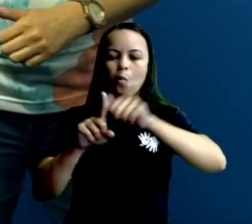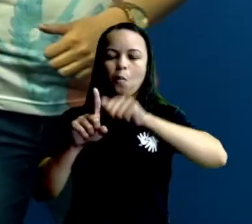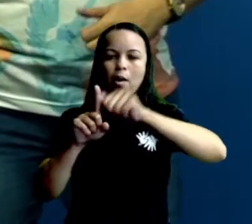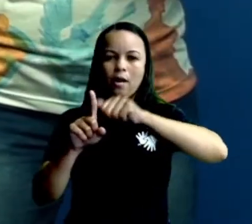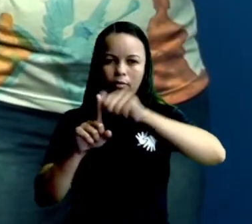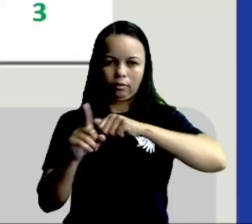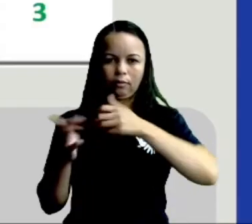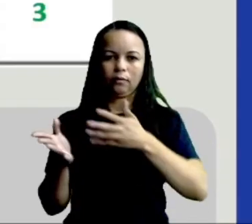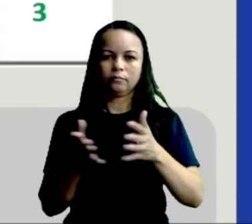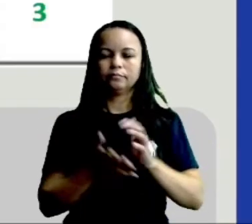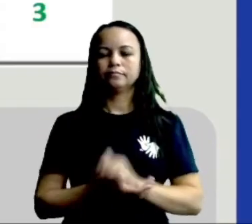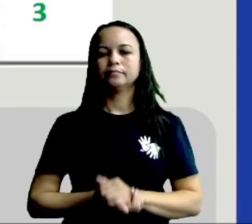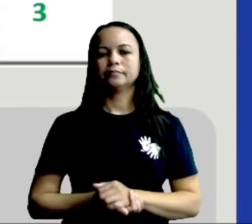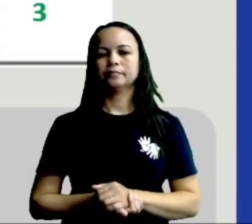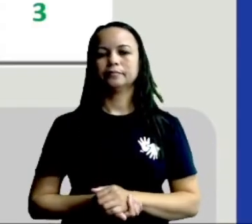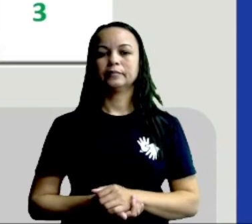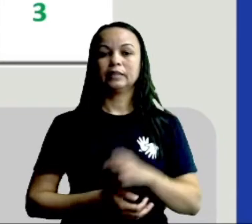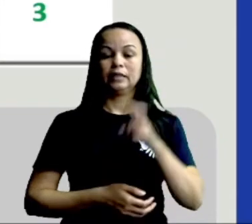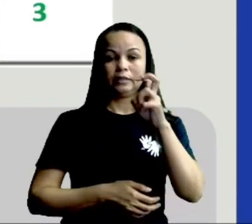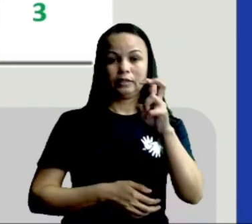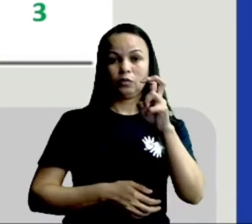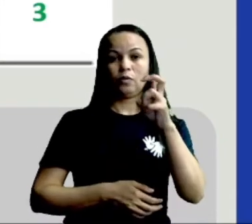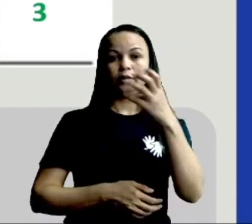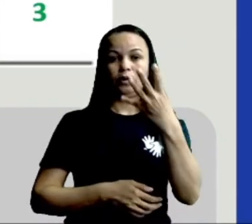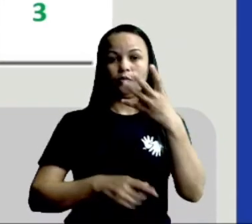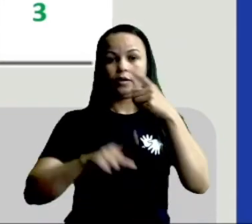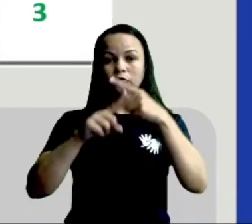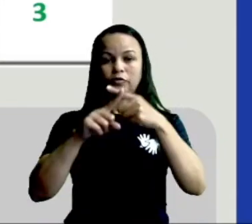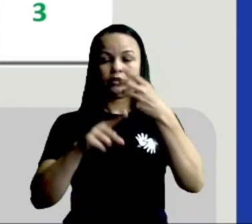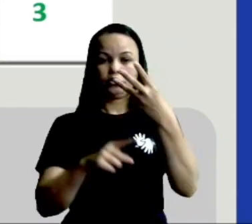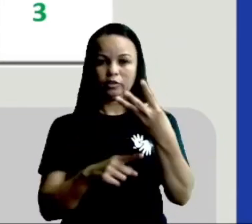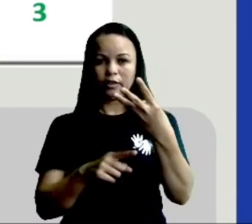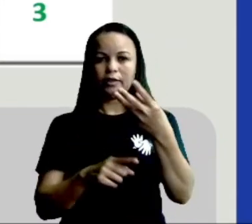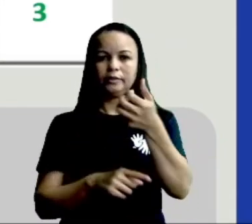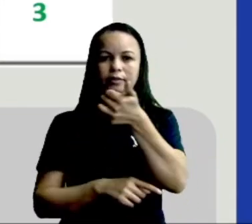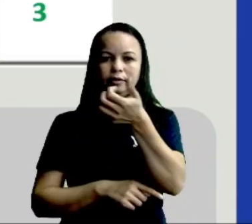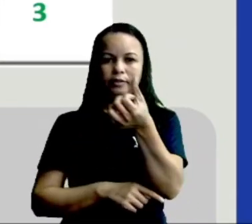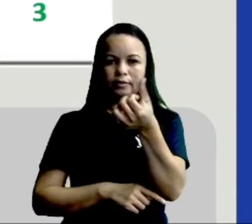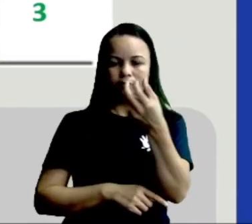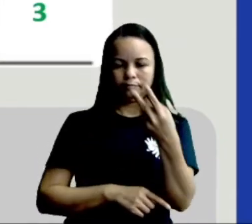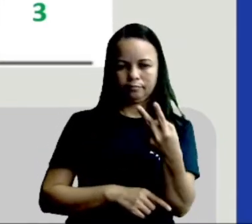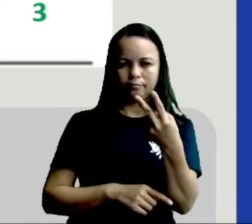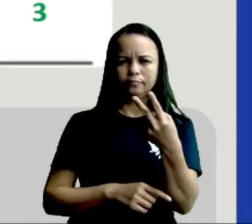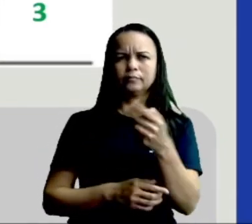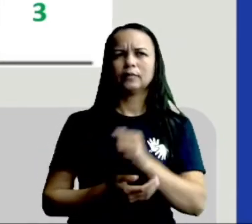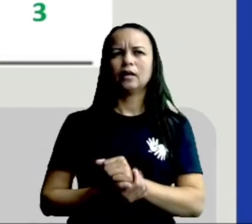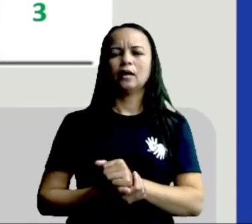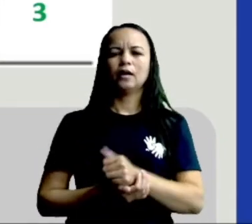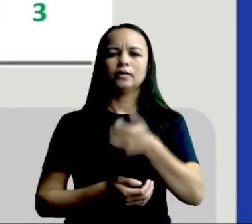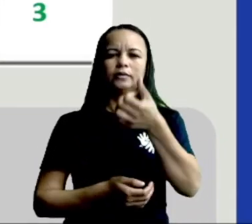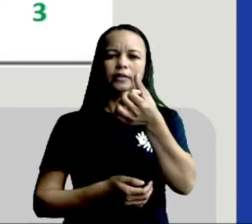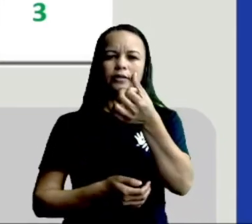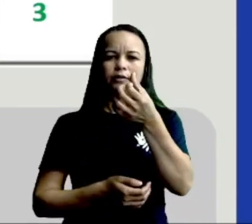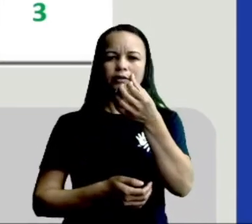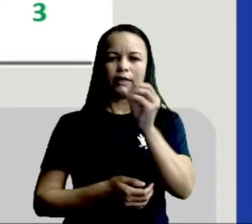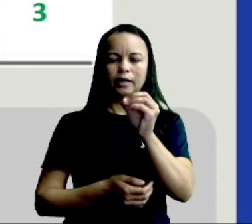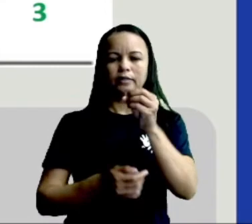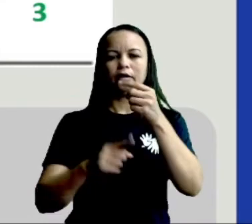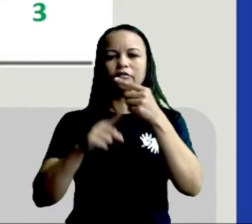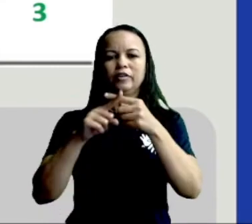Beleza? Então vamos lá. 54 vezes 3, 162. 60 vezes